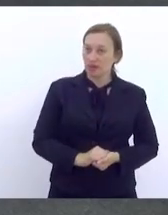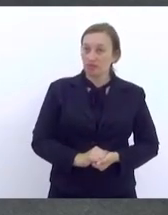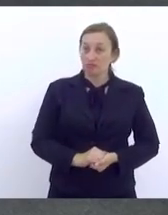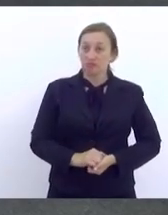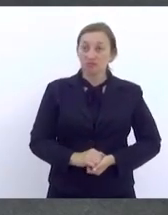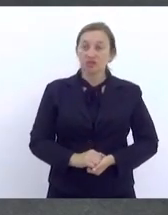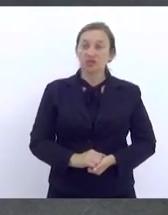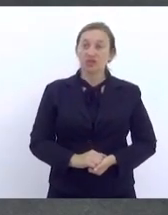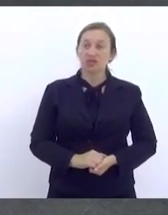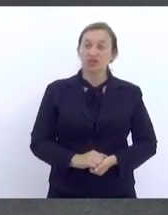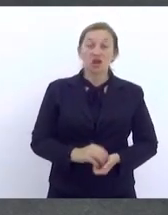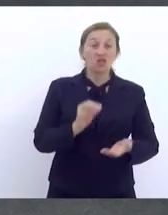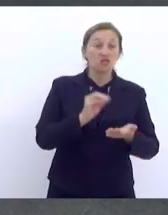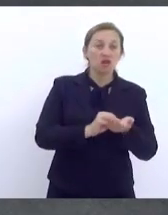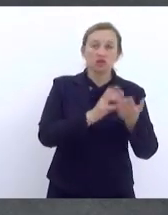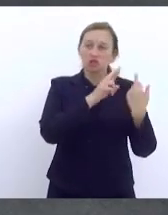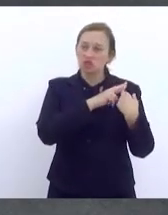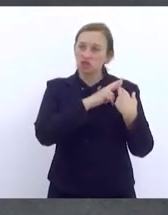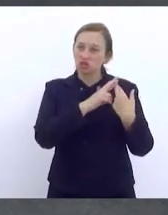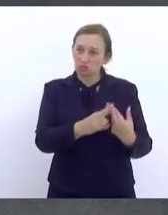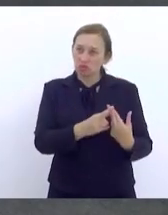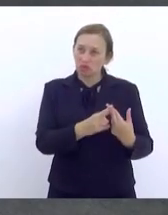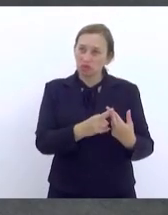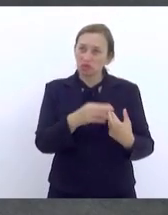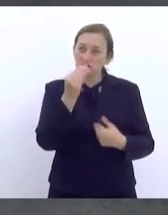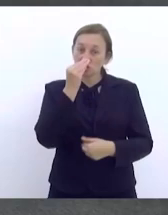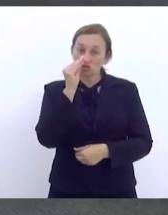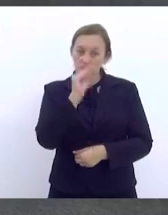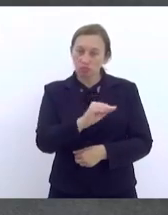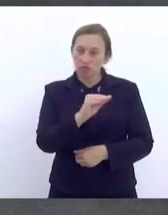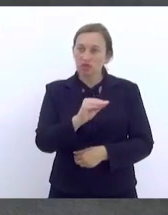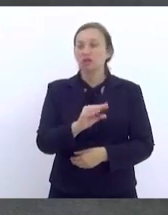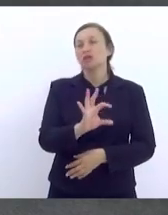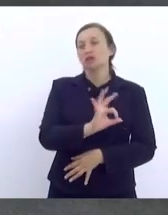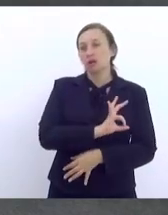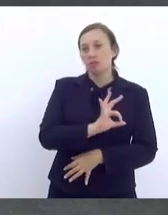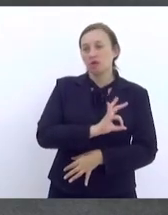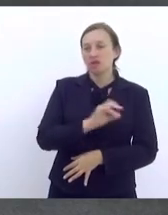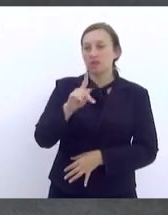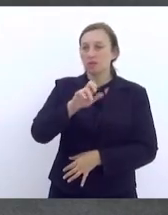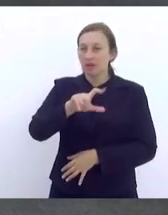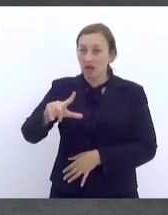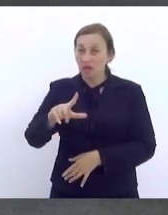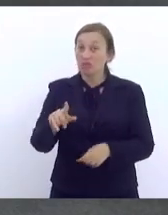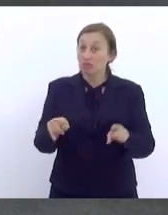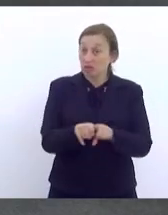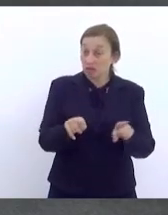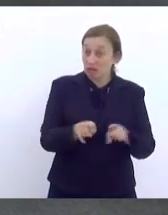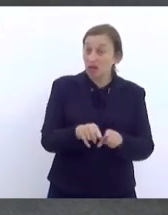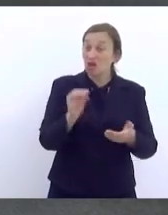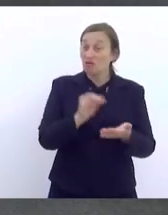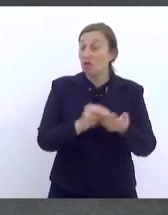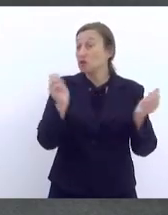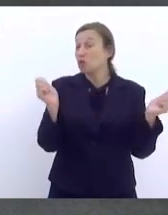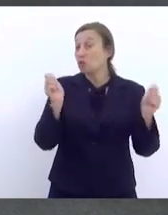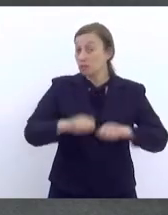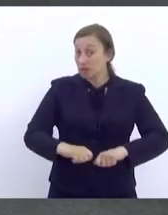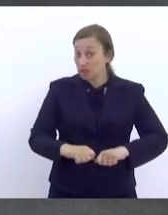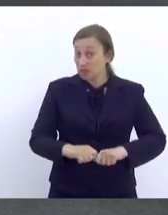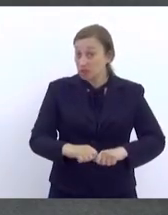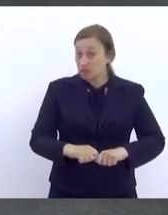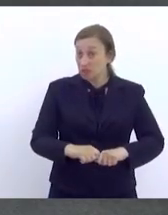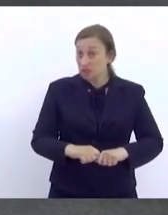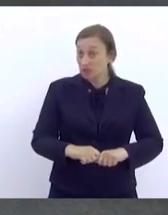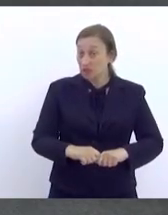irresponsabilidade e um desrespeito com a polícia penal sem falar da incompetência da